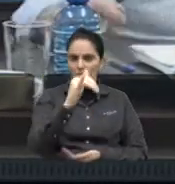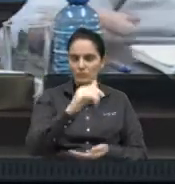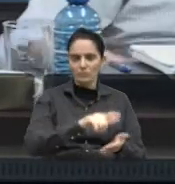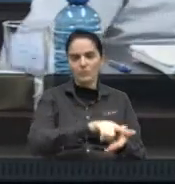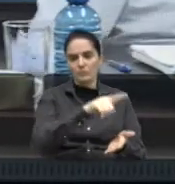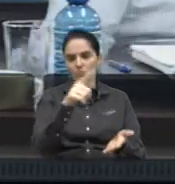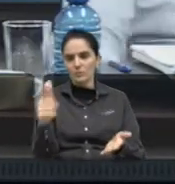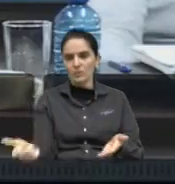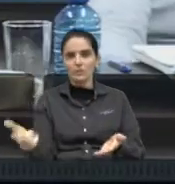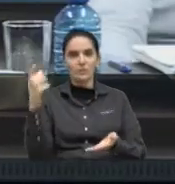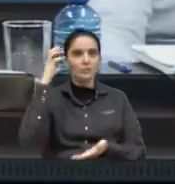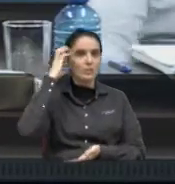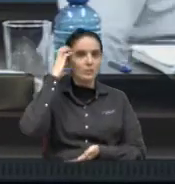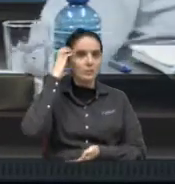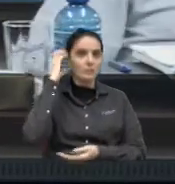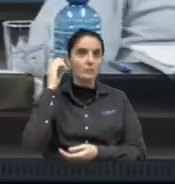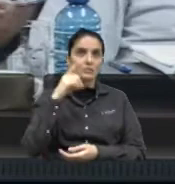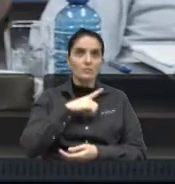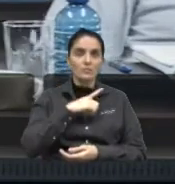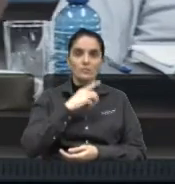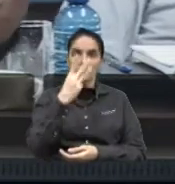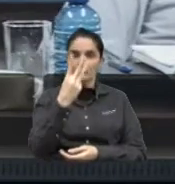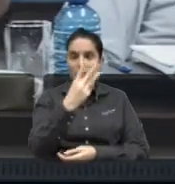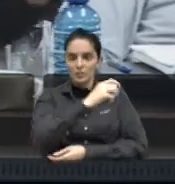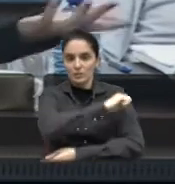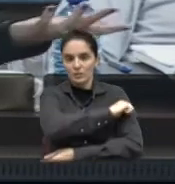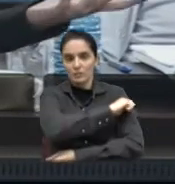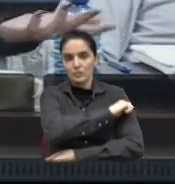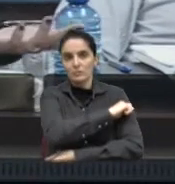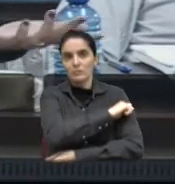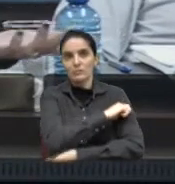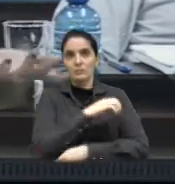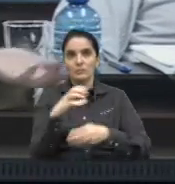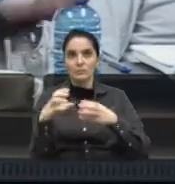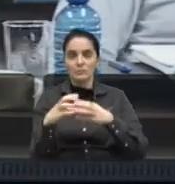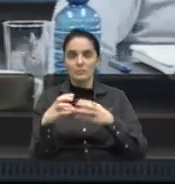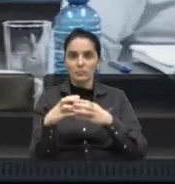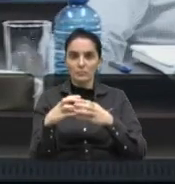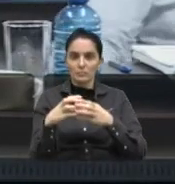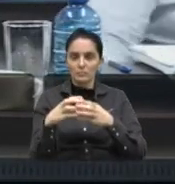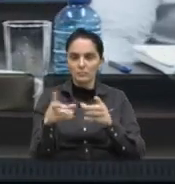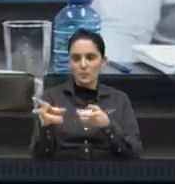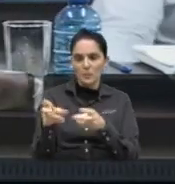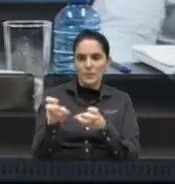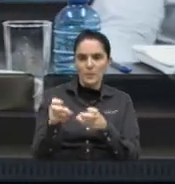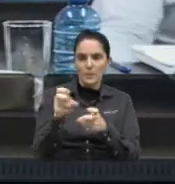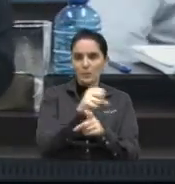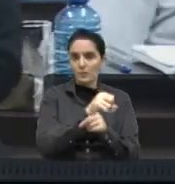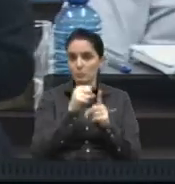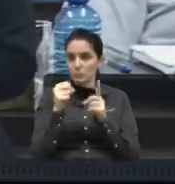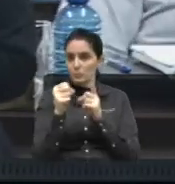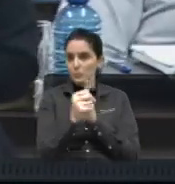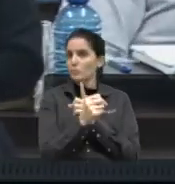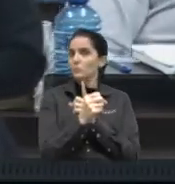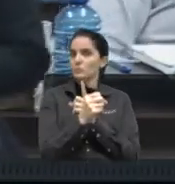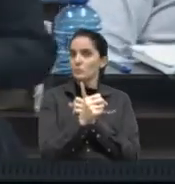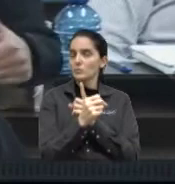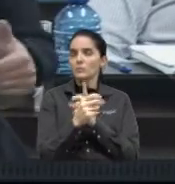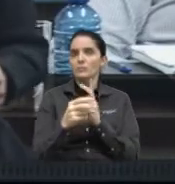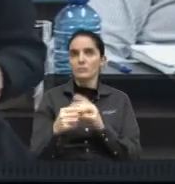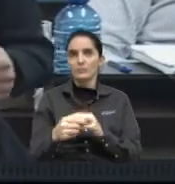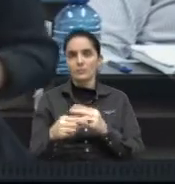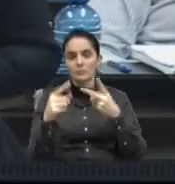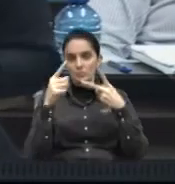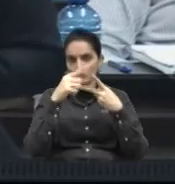comigo tenho três alunos que fazem parte do observatório social e muito por questionada e é um segundo ponto que eu